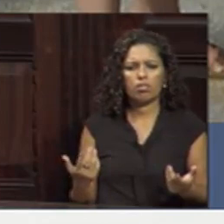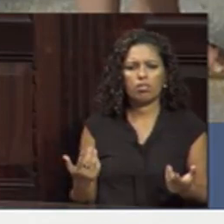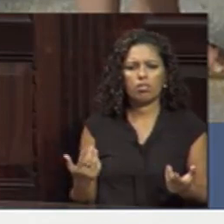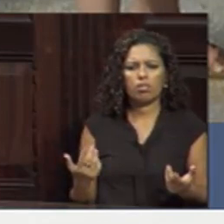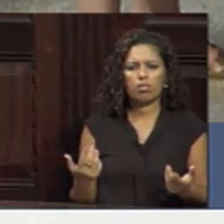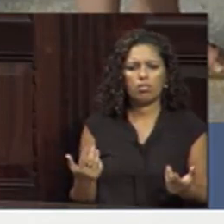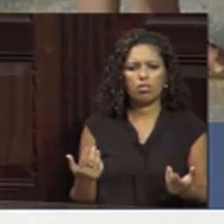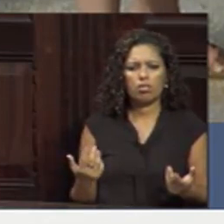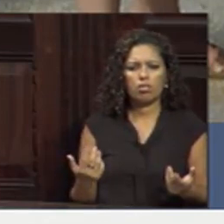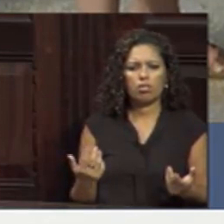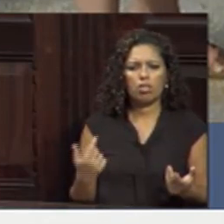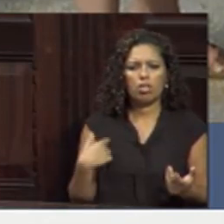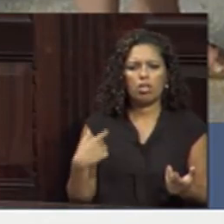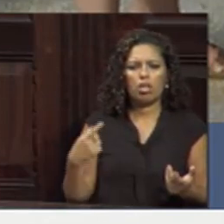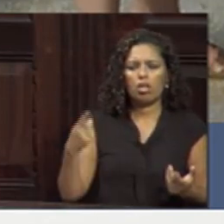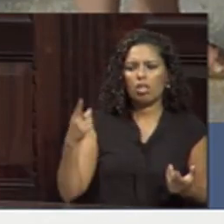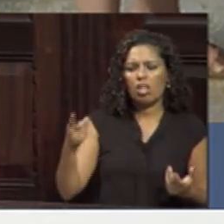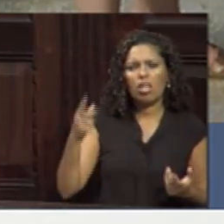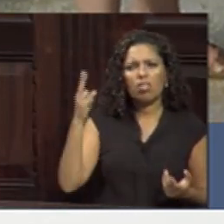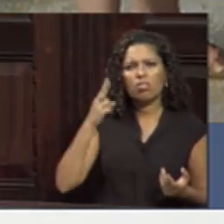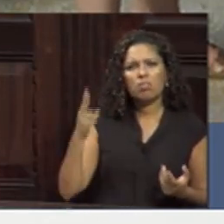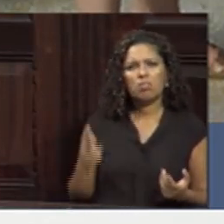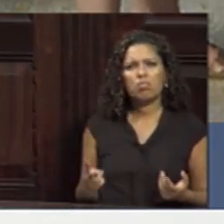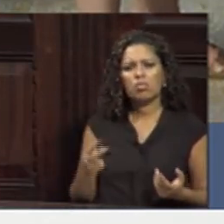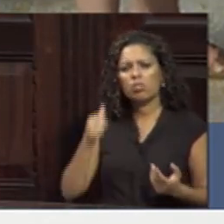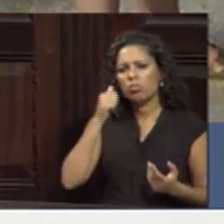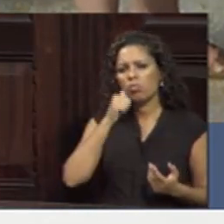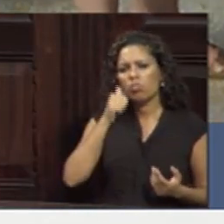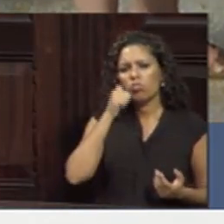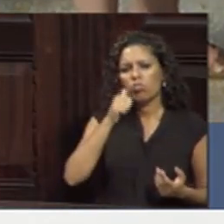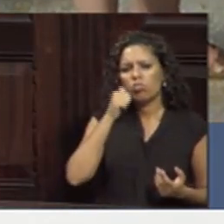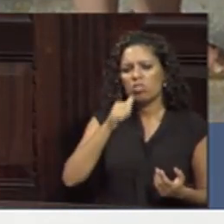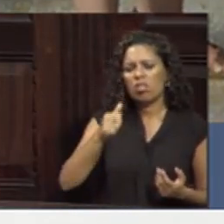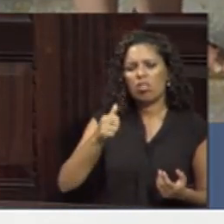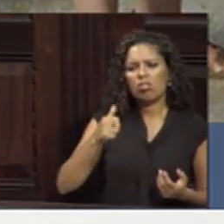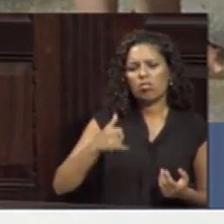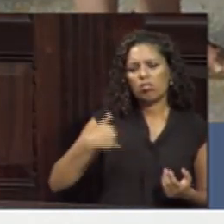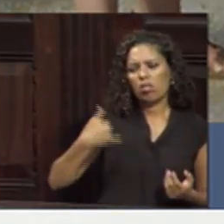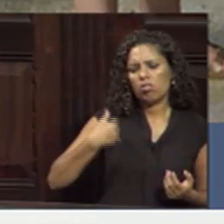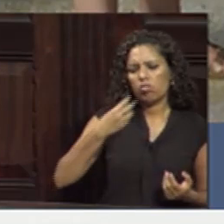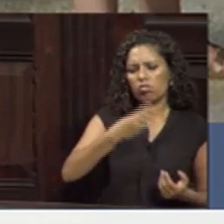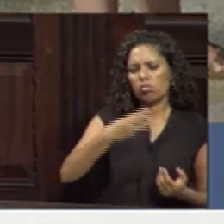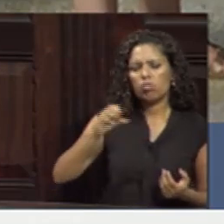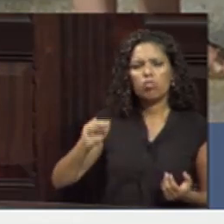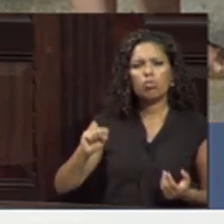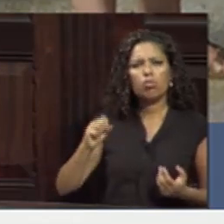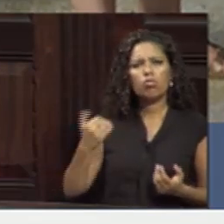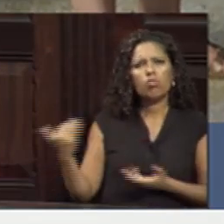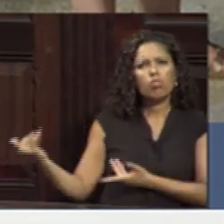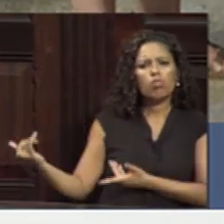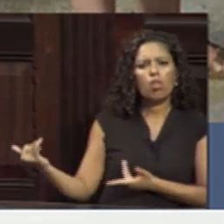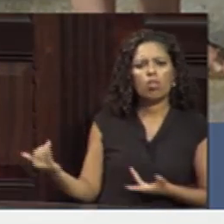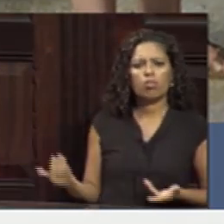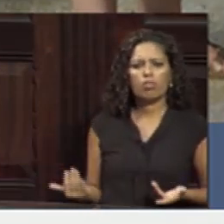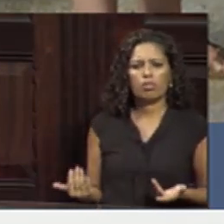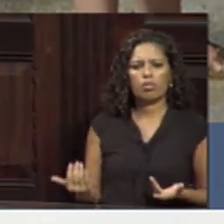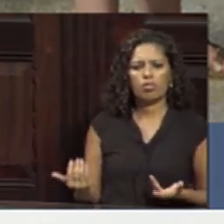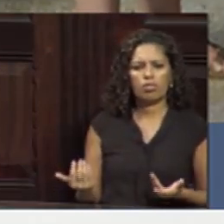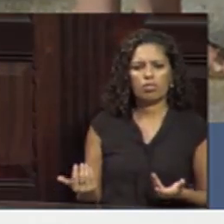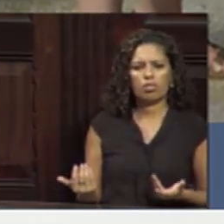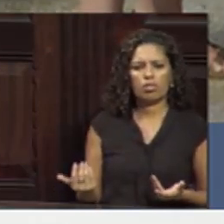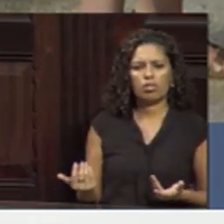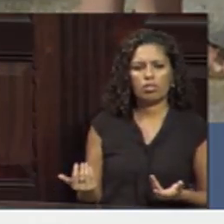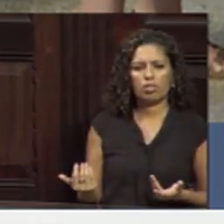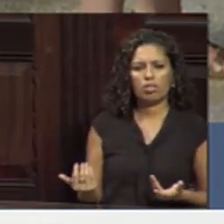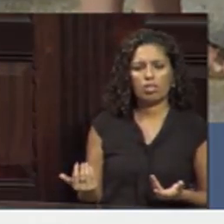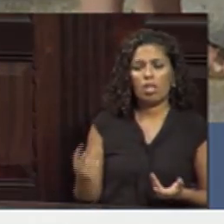mais vital que tinha a Marielle. Uma menina de 38 anos. Eu tenho um filho, procurador, que tem 36 anos. Ela